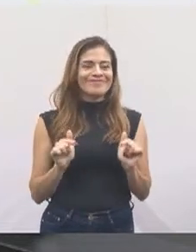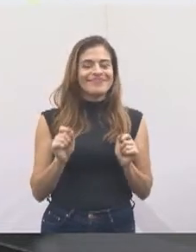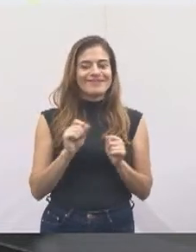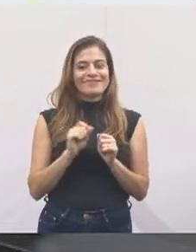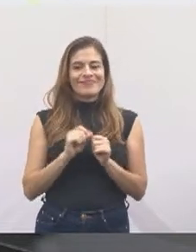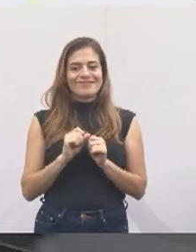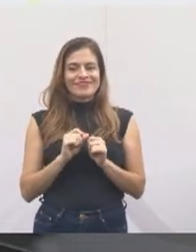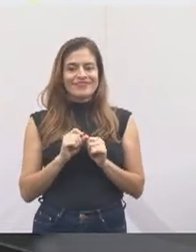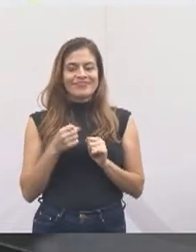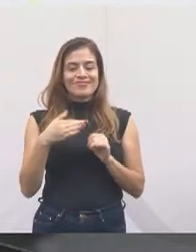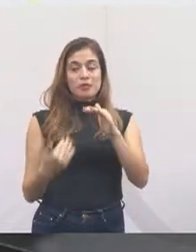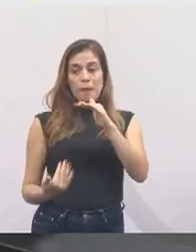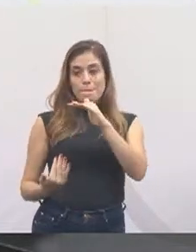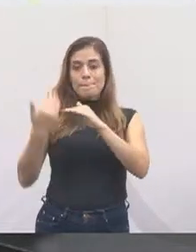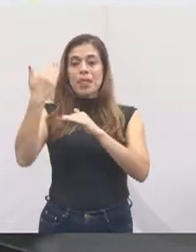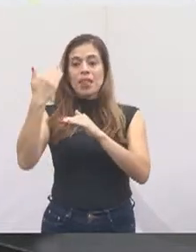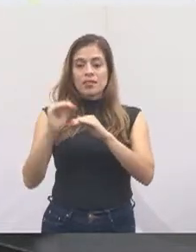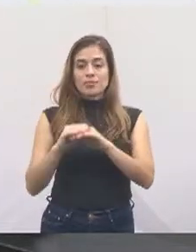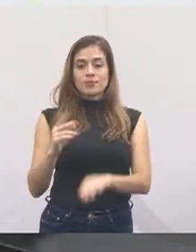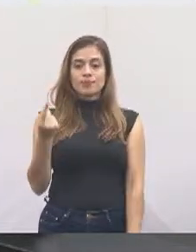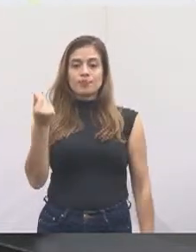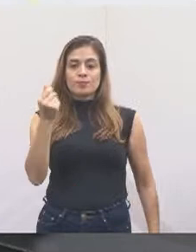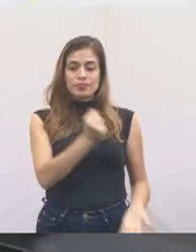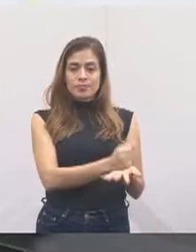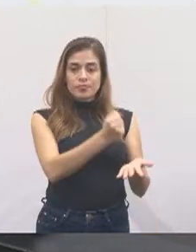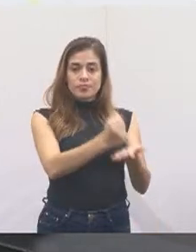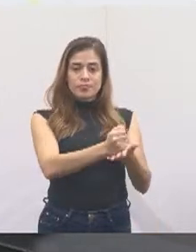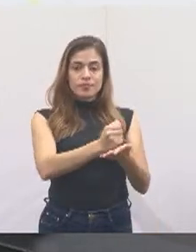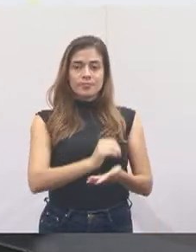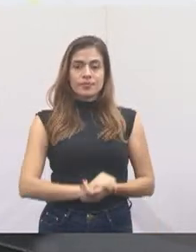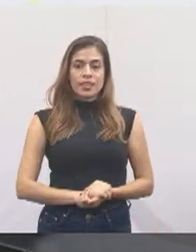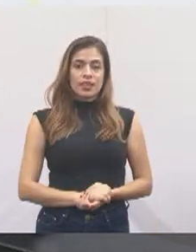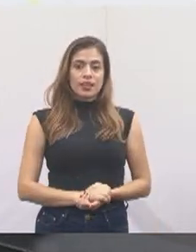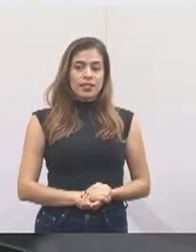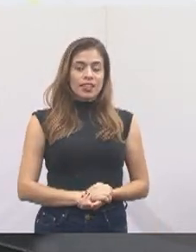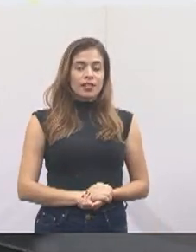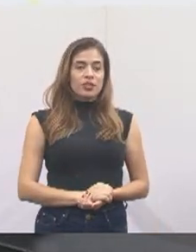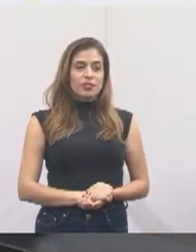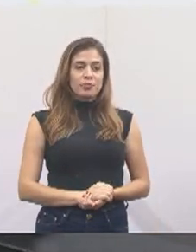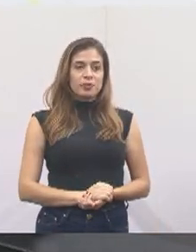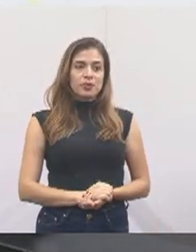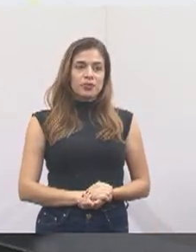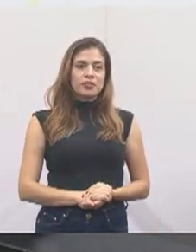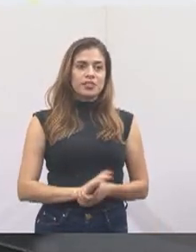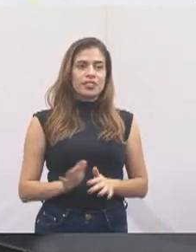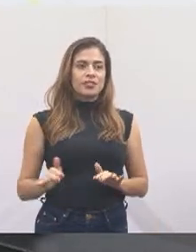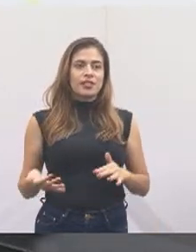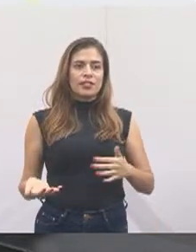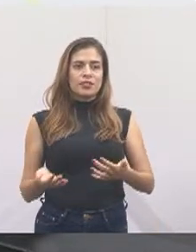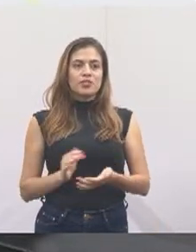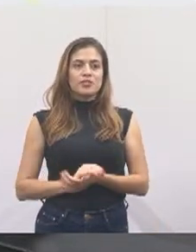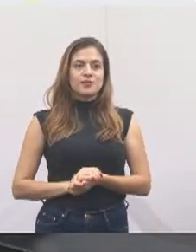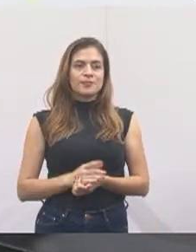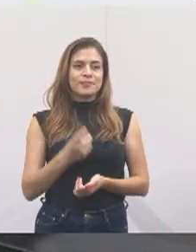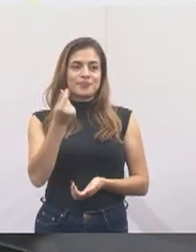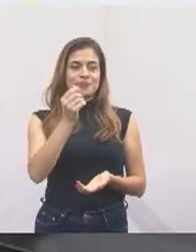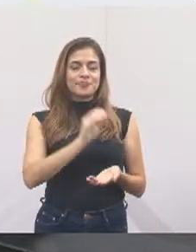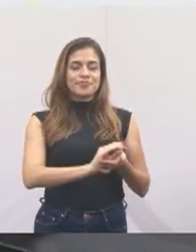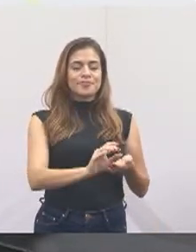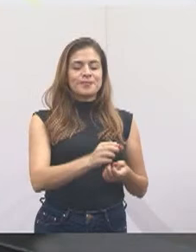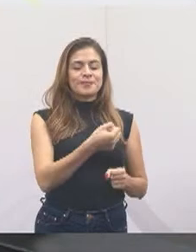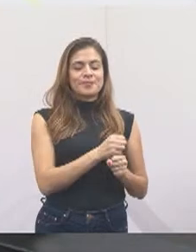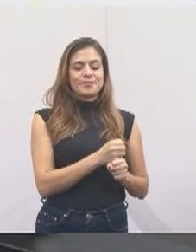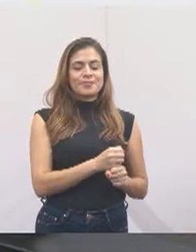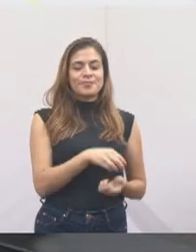não ultrapasse os valores contratuais em relação à emenda destinada para a construção do